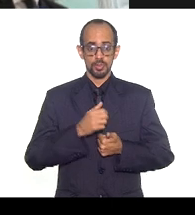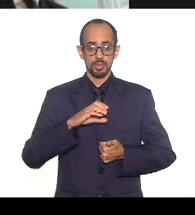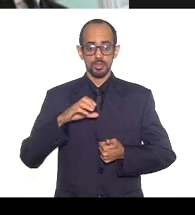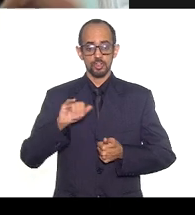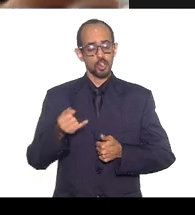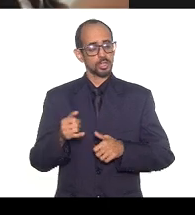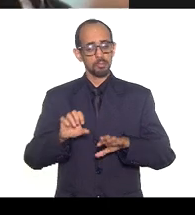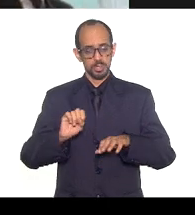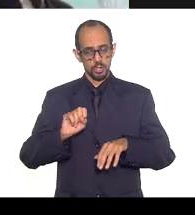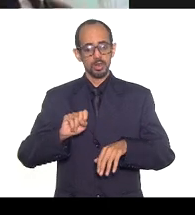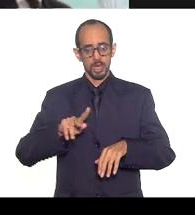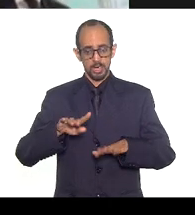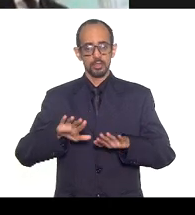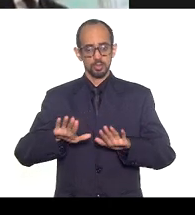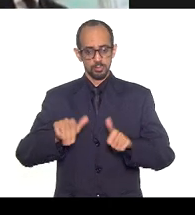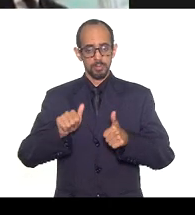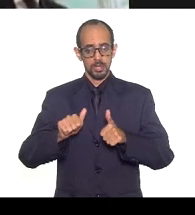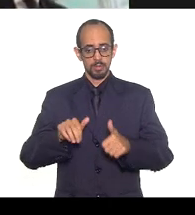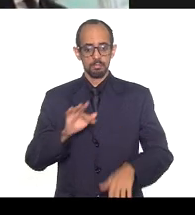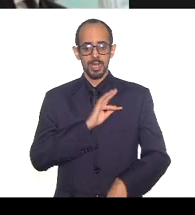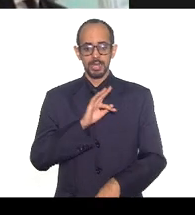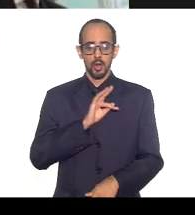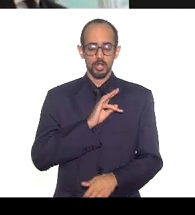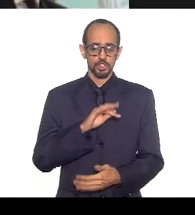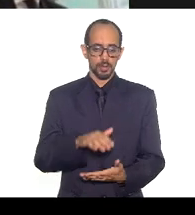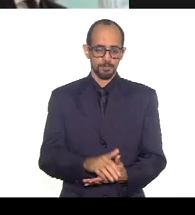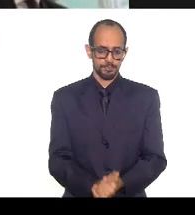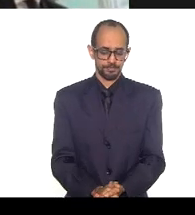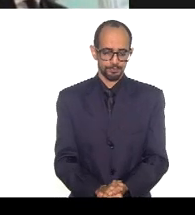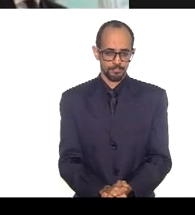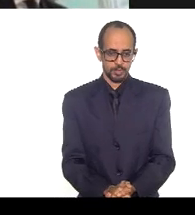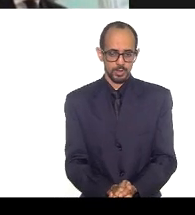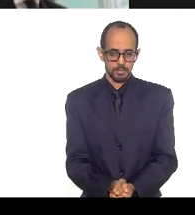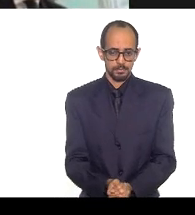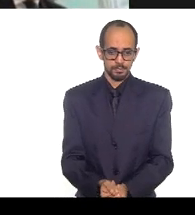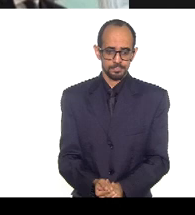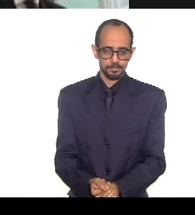não. Deputada Marta Rocha.